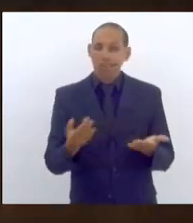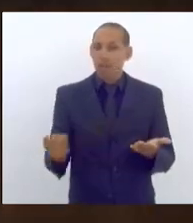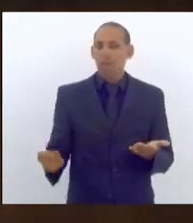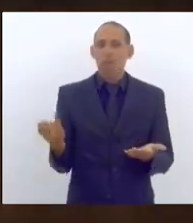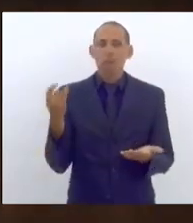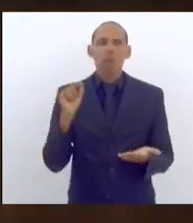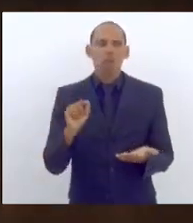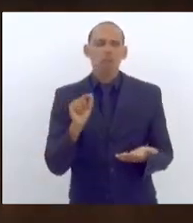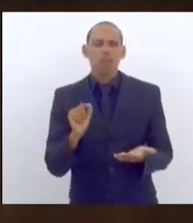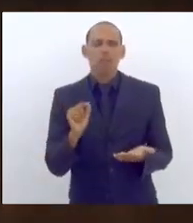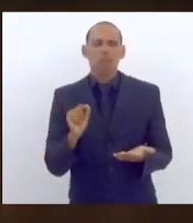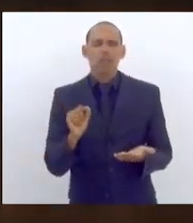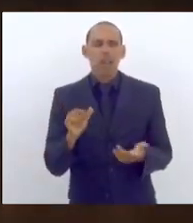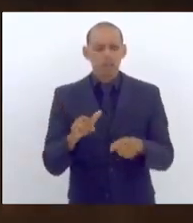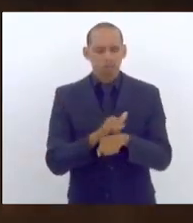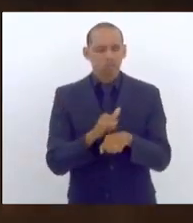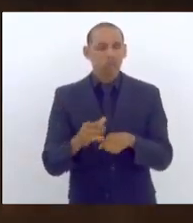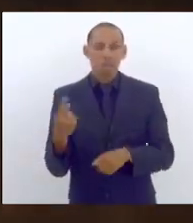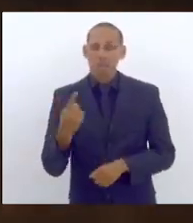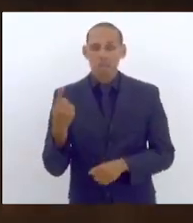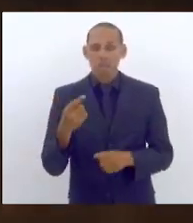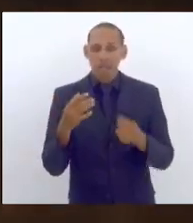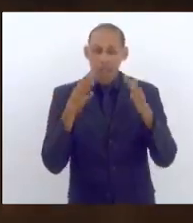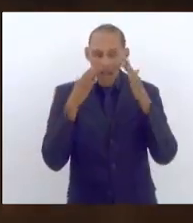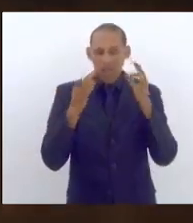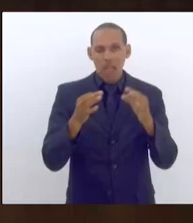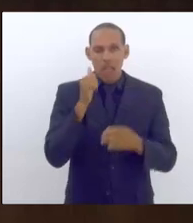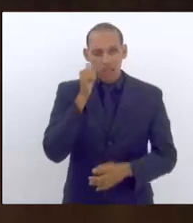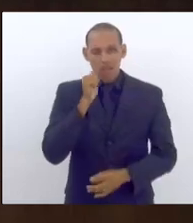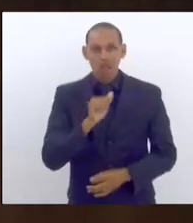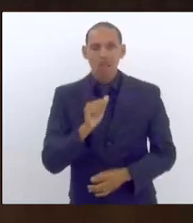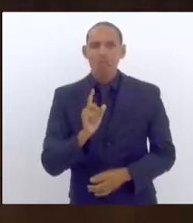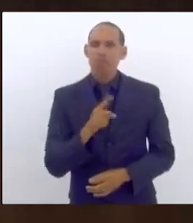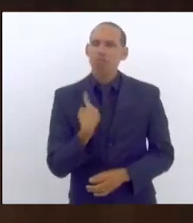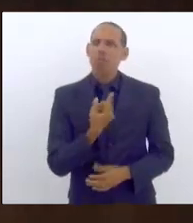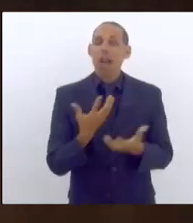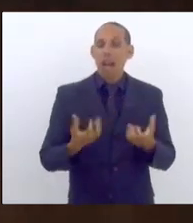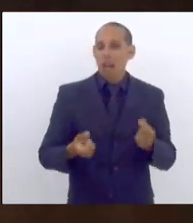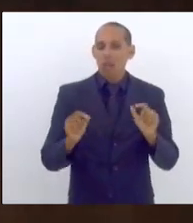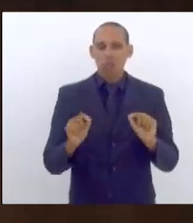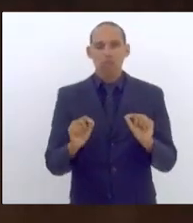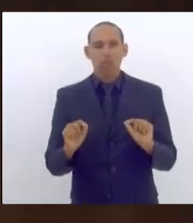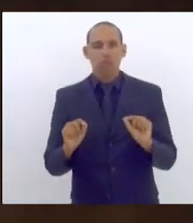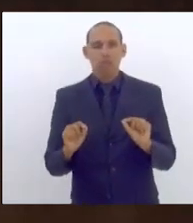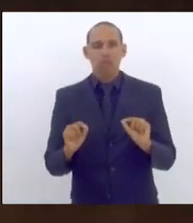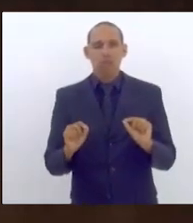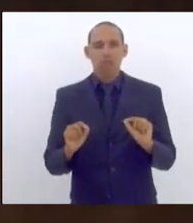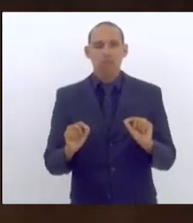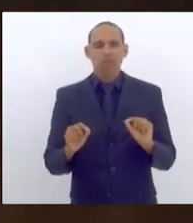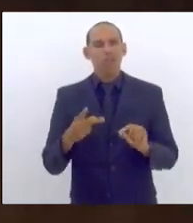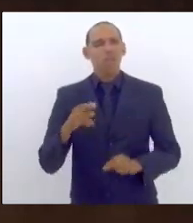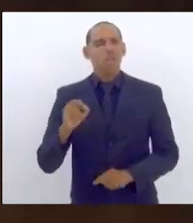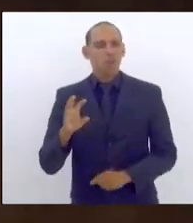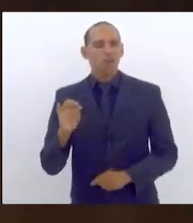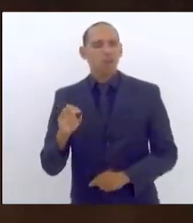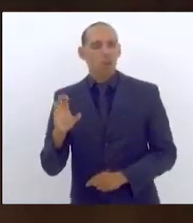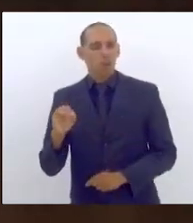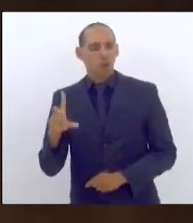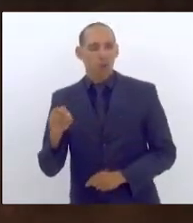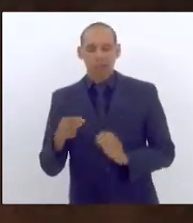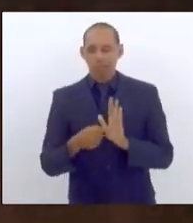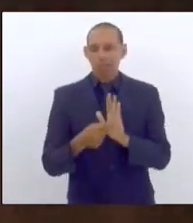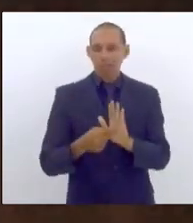uma das primeiras medidas de atenção às mulheres, nós adotemos esse protocolo, ora apresentado e